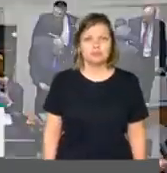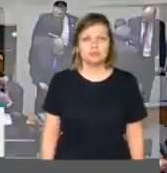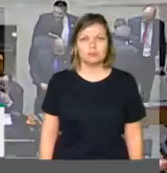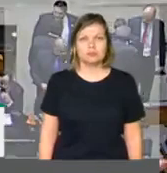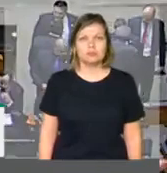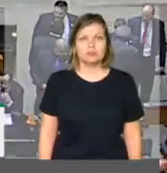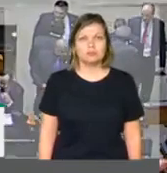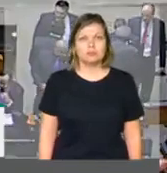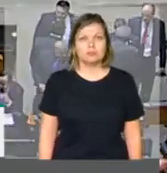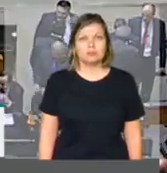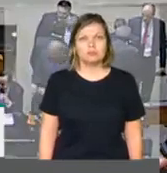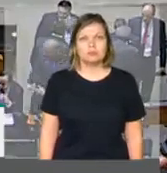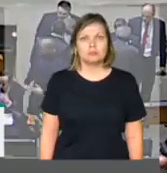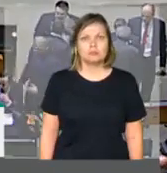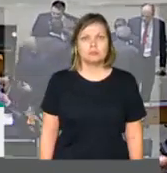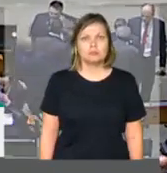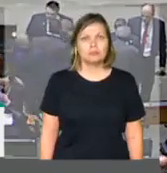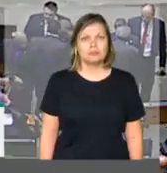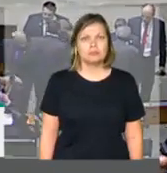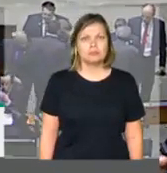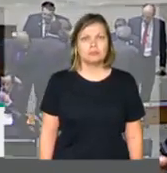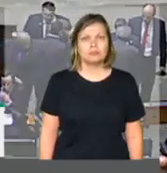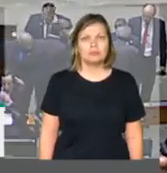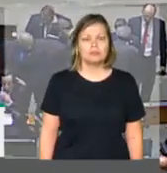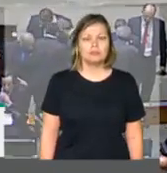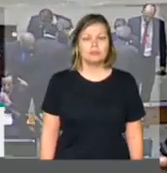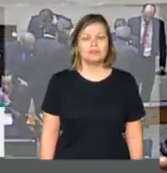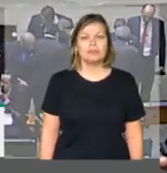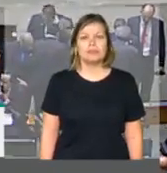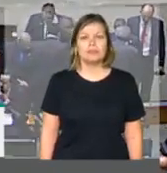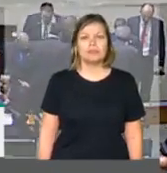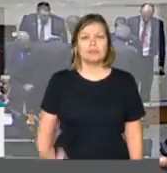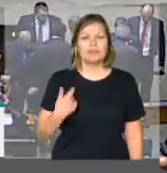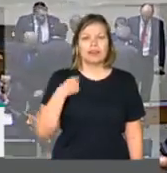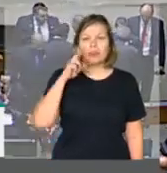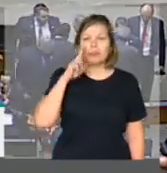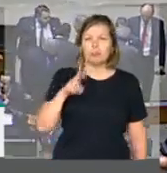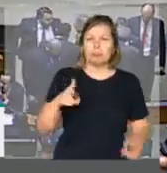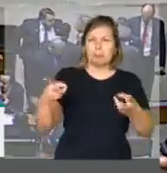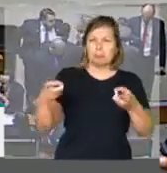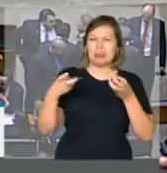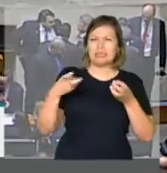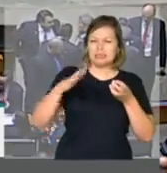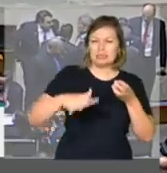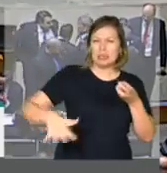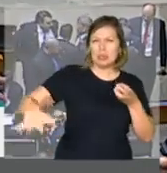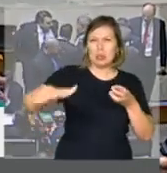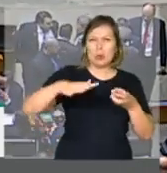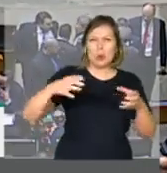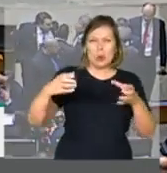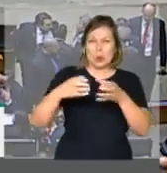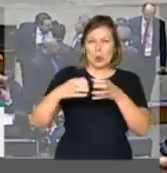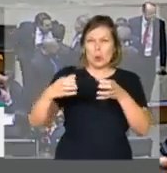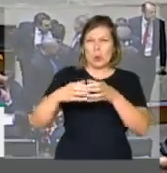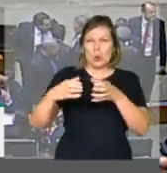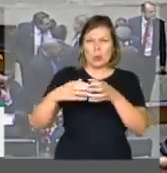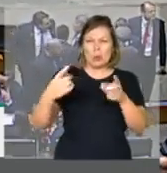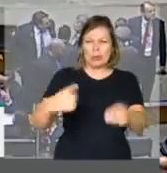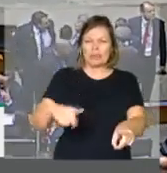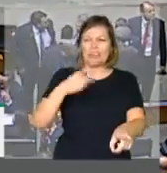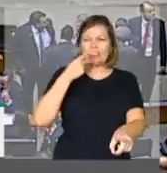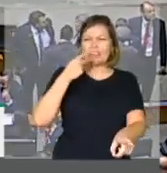Presidente. Chega a ser risível ouvir a oposição falando em golpe, falando em proteção dos mais